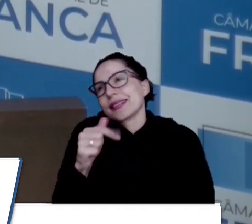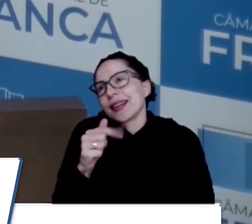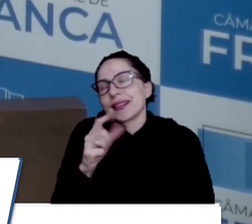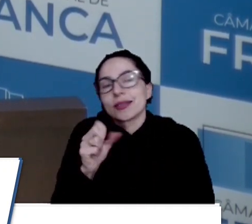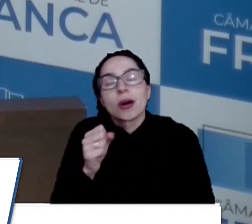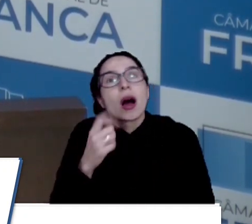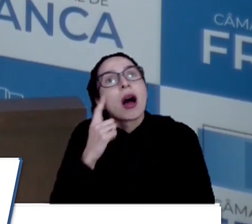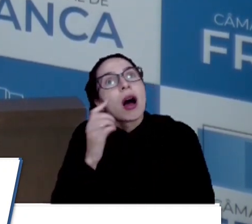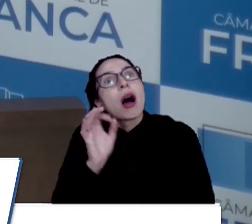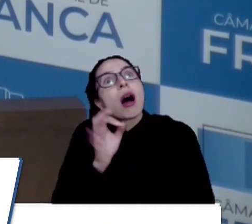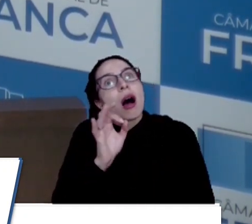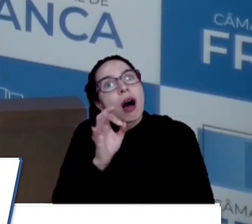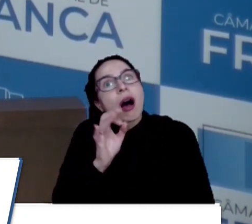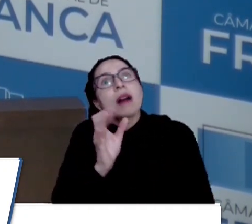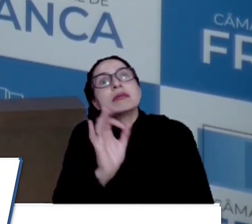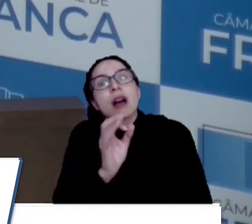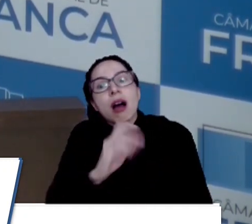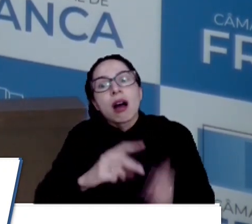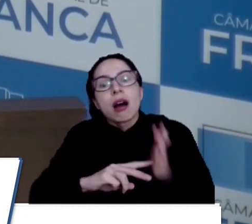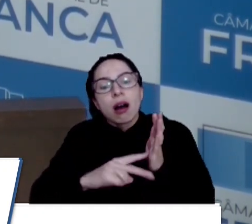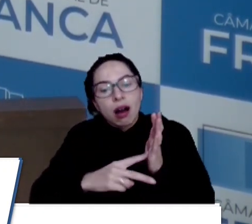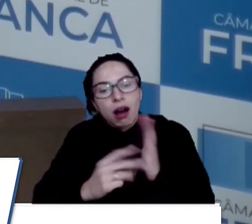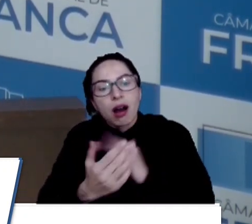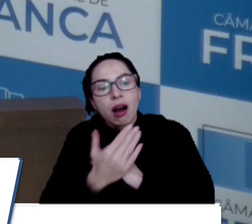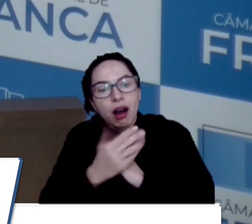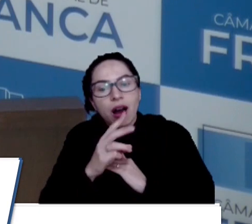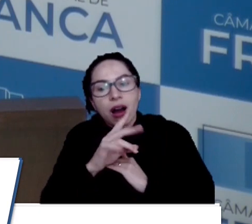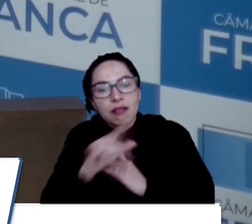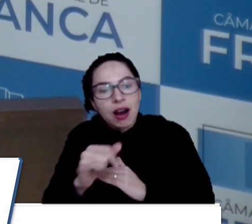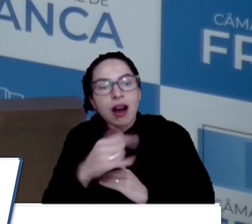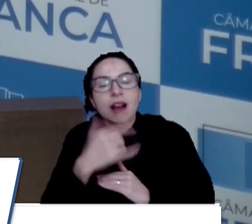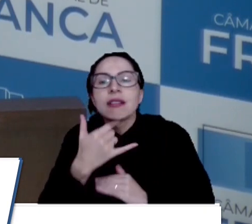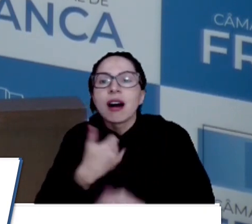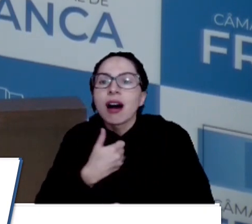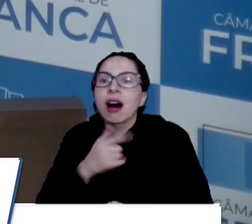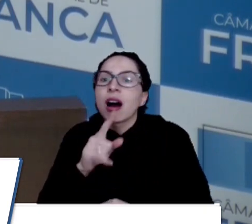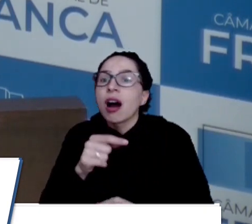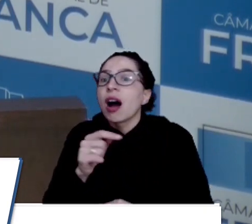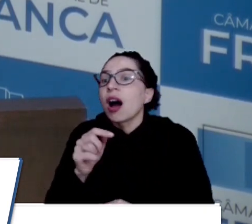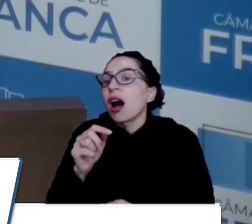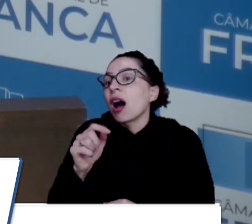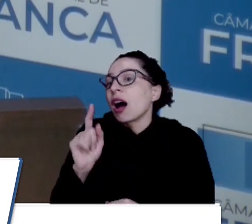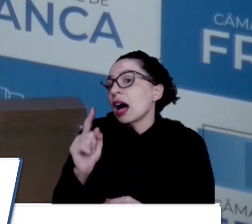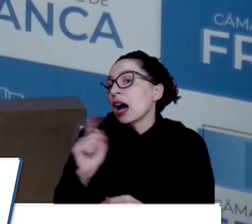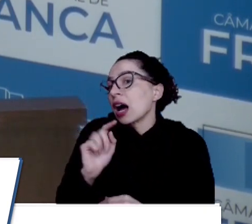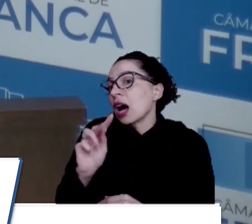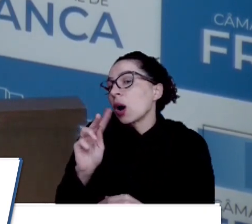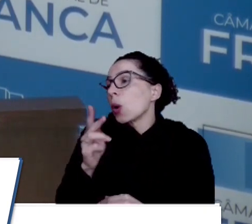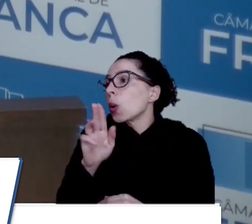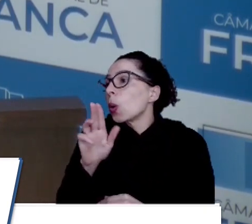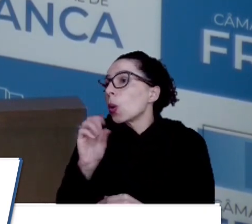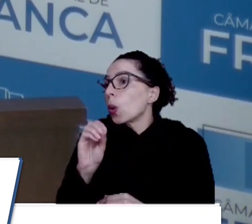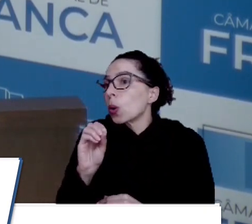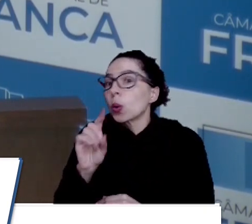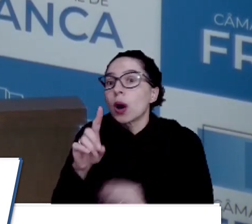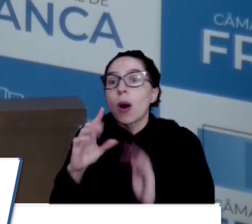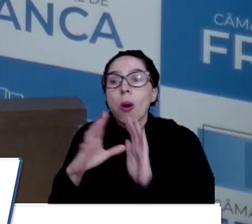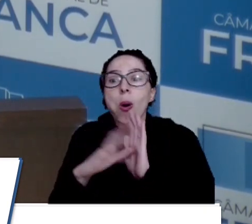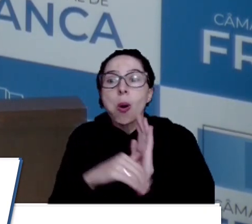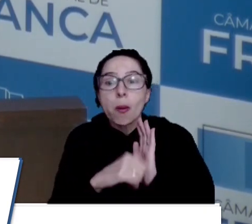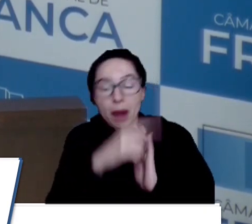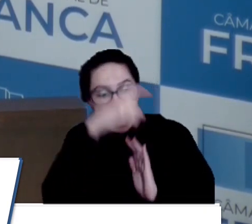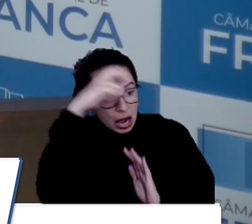na narrativa do sindicato, que o sindicato falava para a gente, eu sou o Hugo Betarello, sou o João, está roubando o suor de